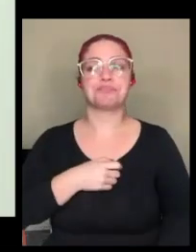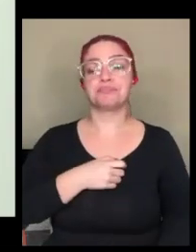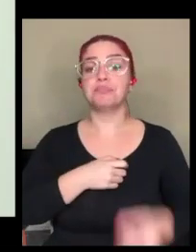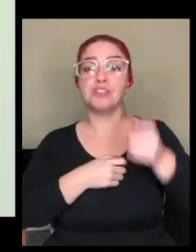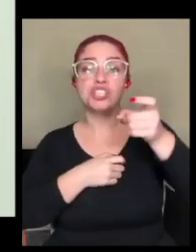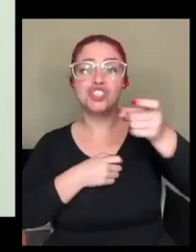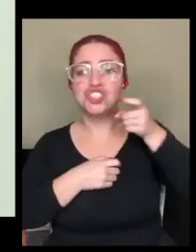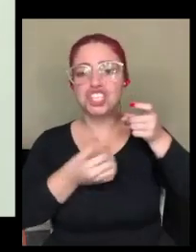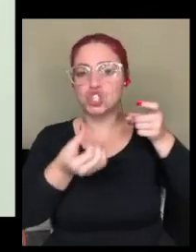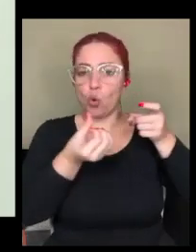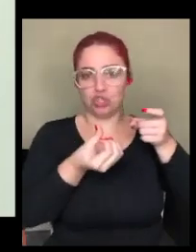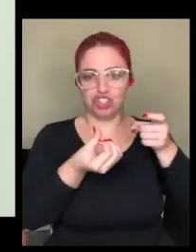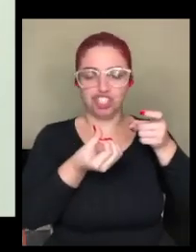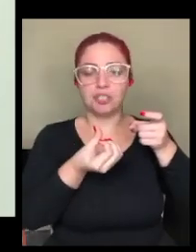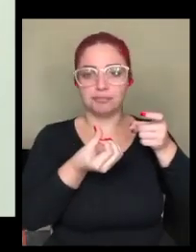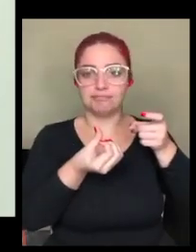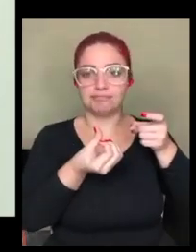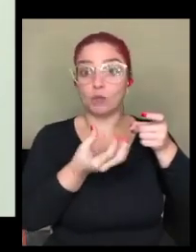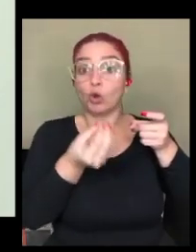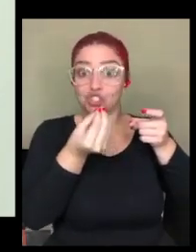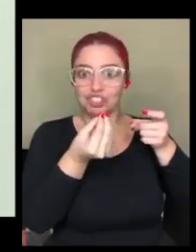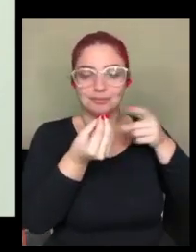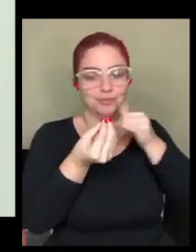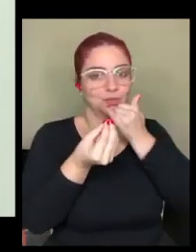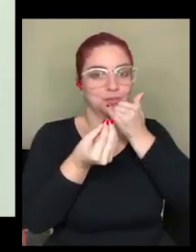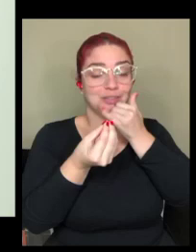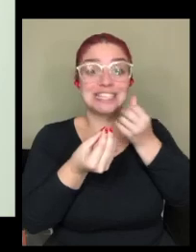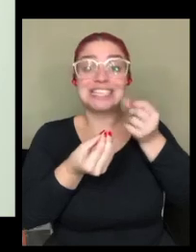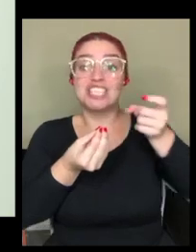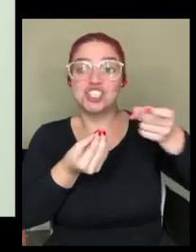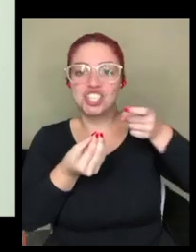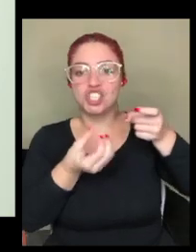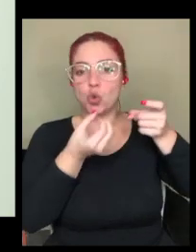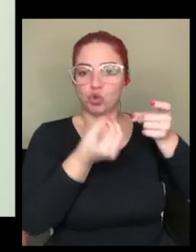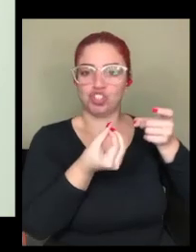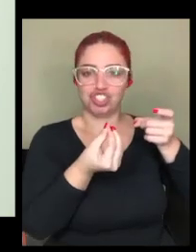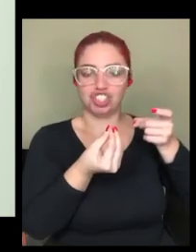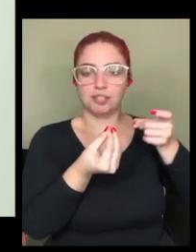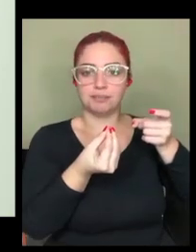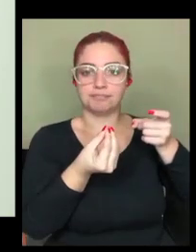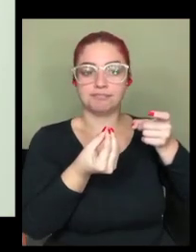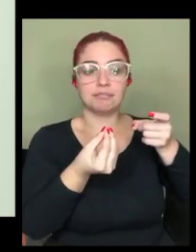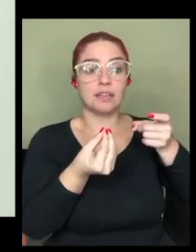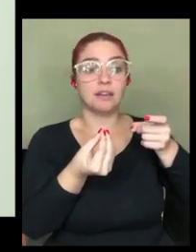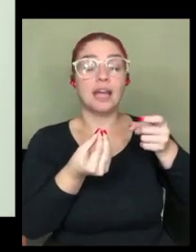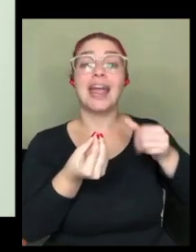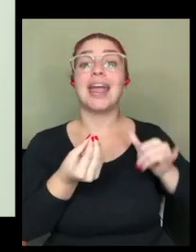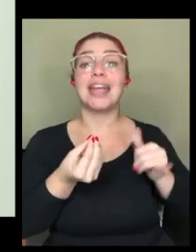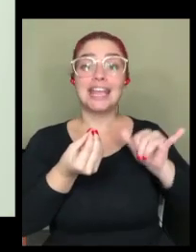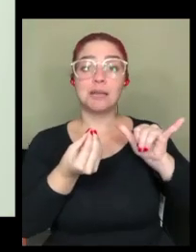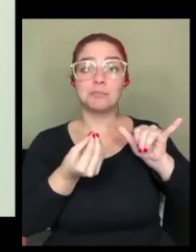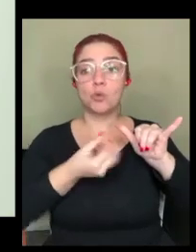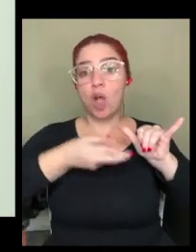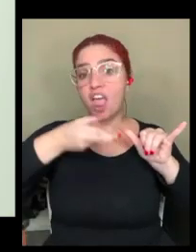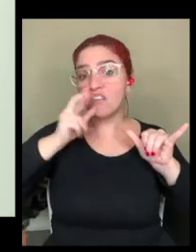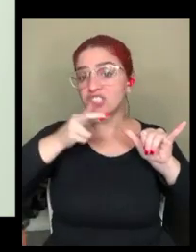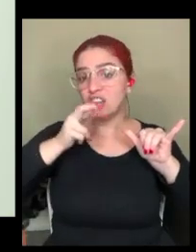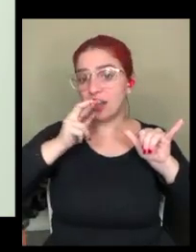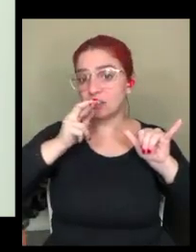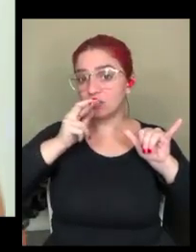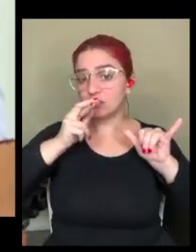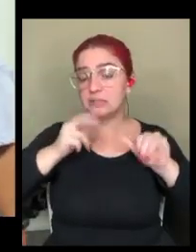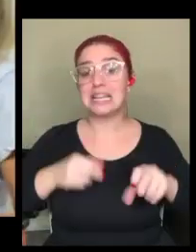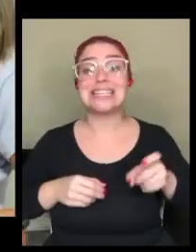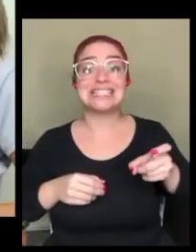comprou X coxinhas, ela comprou Y refrigerantes e ela comprou